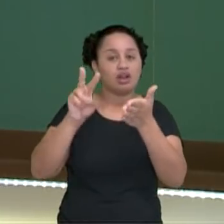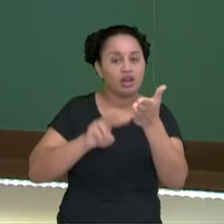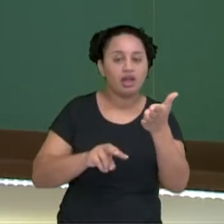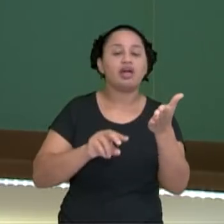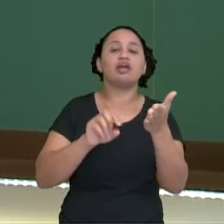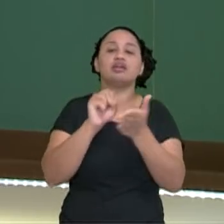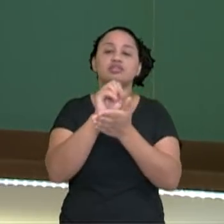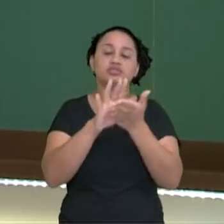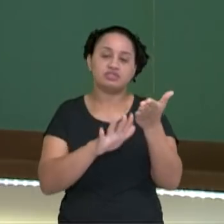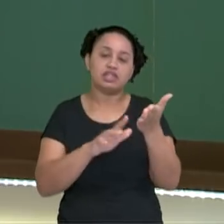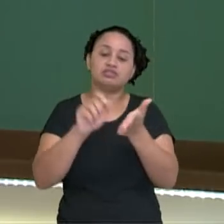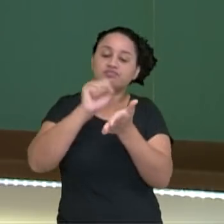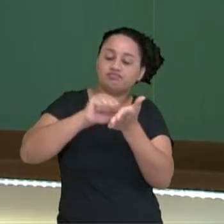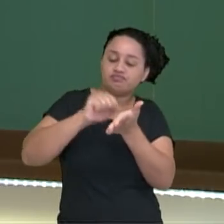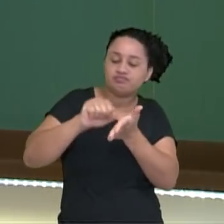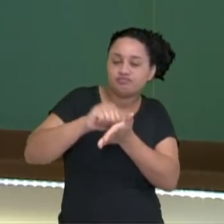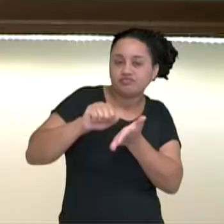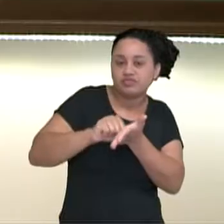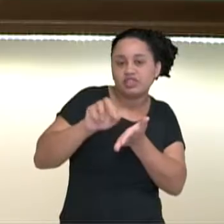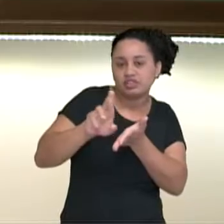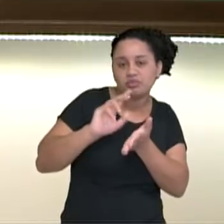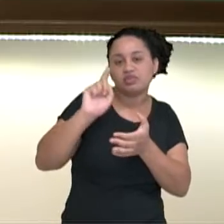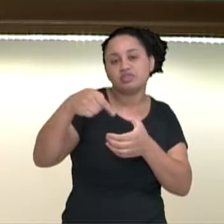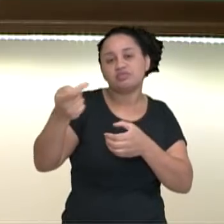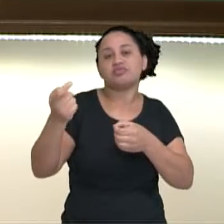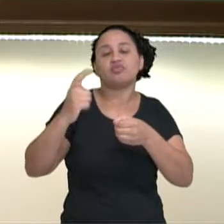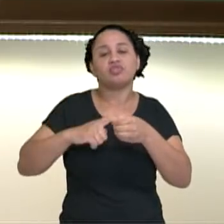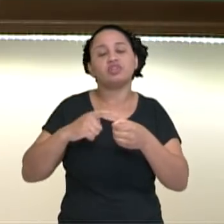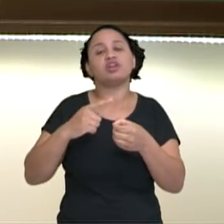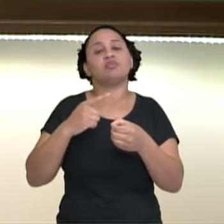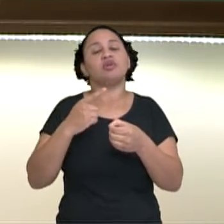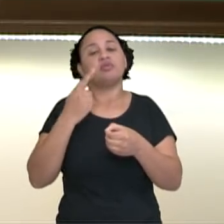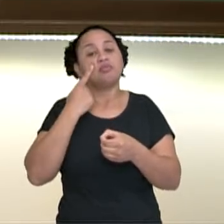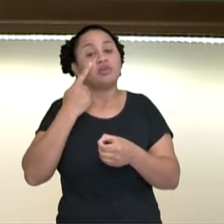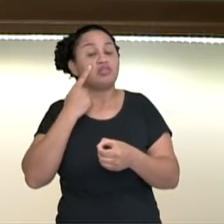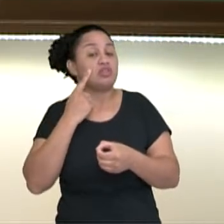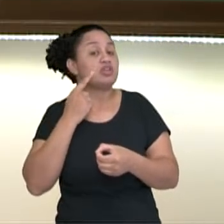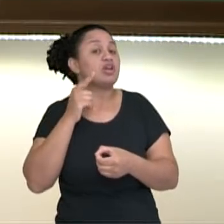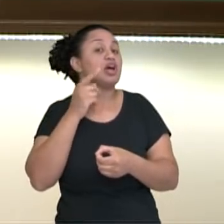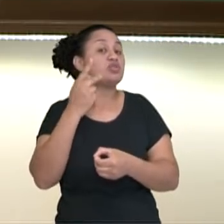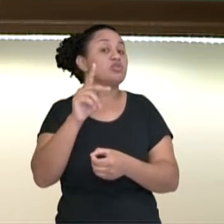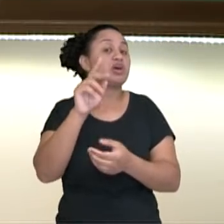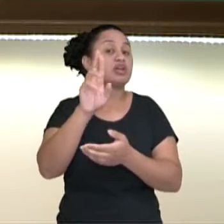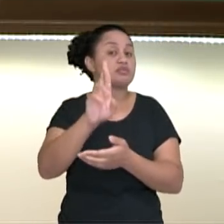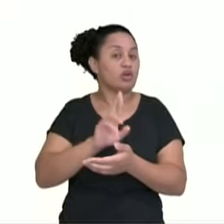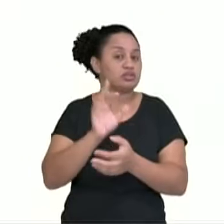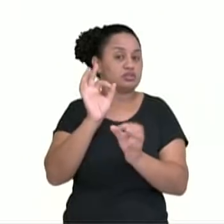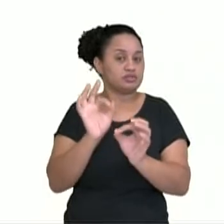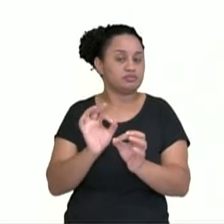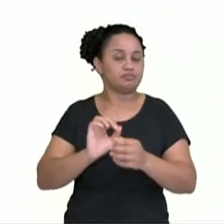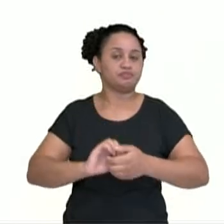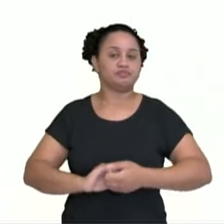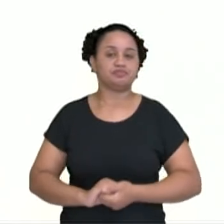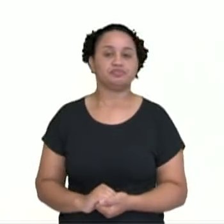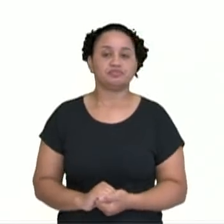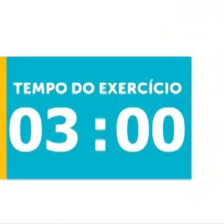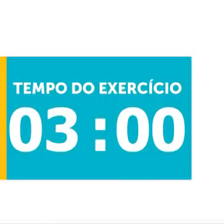essa atividade discursiva e daí a gente já volta daqui a alguns minutos para ver qual é a resposta correta.